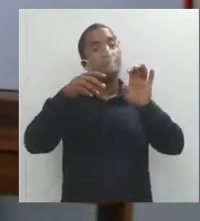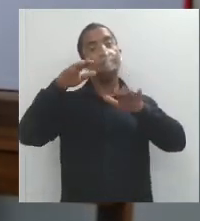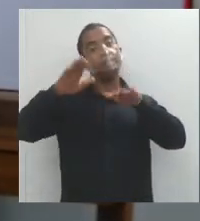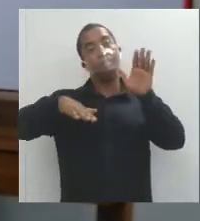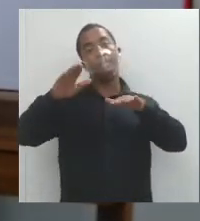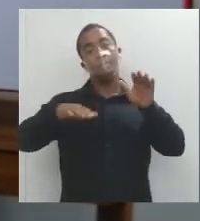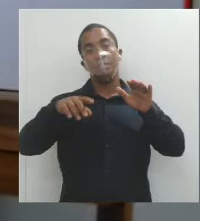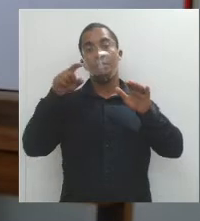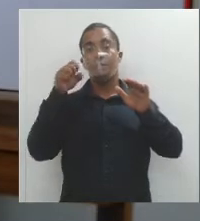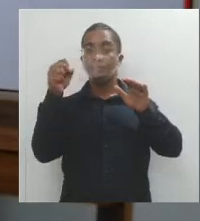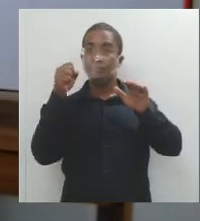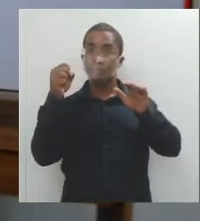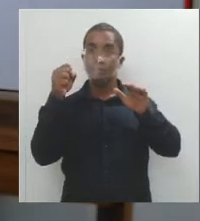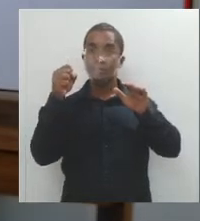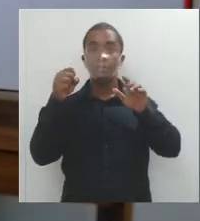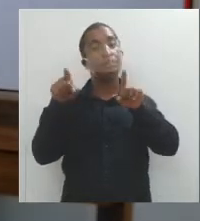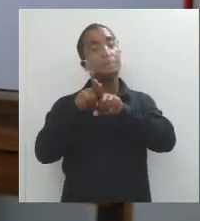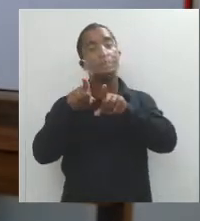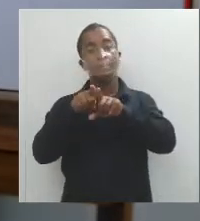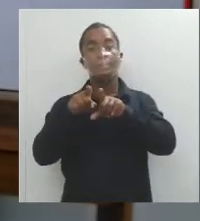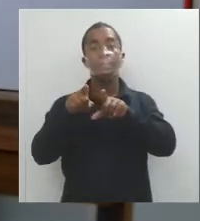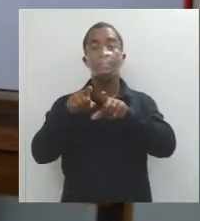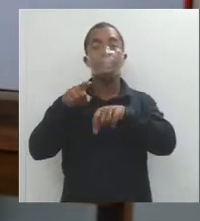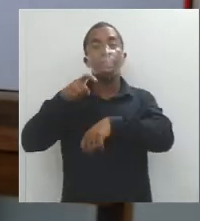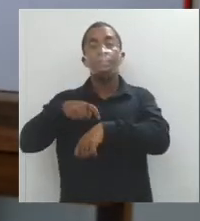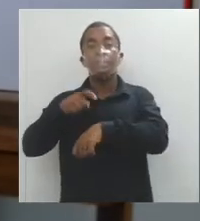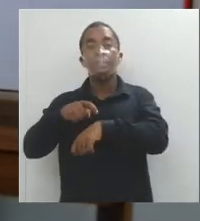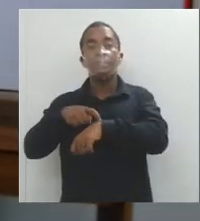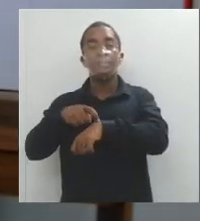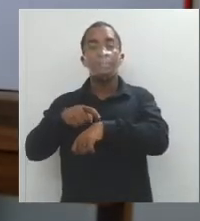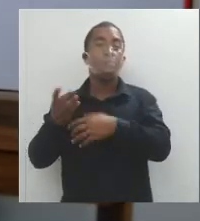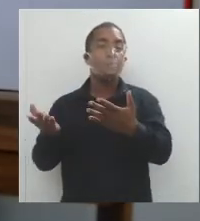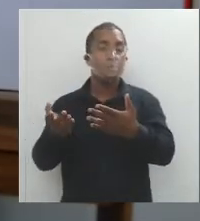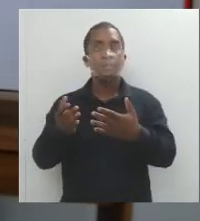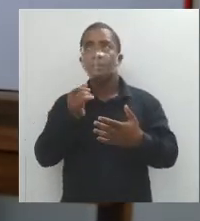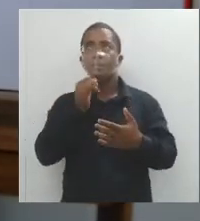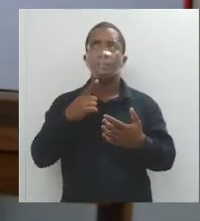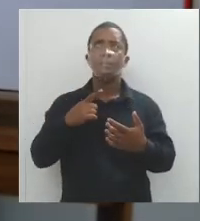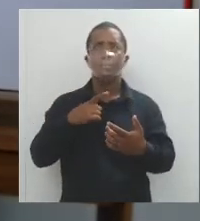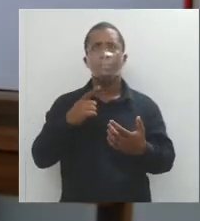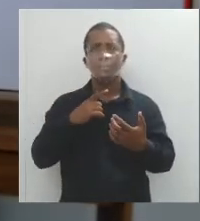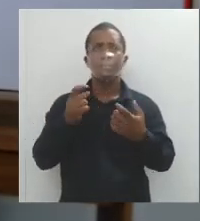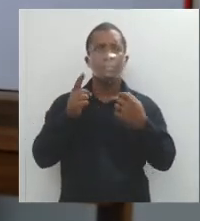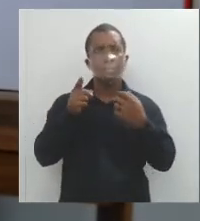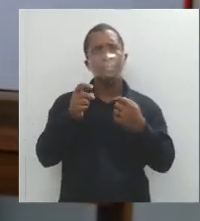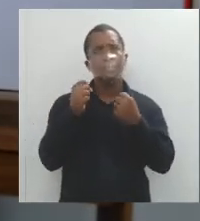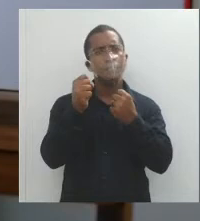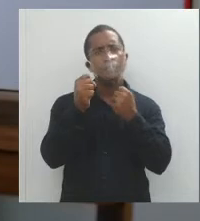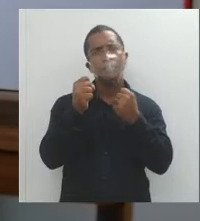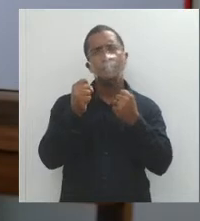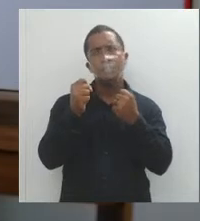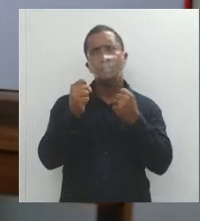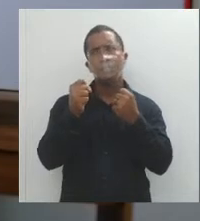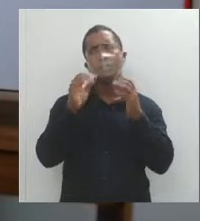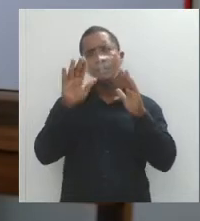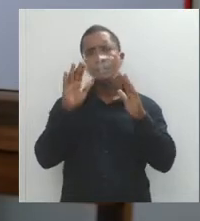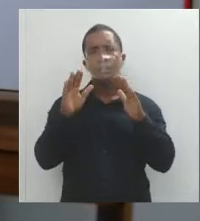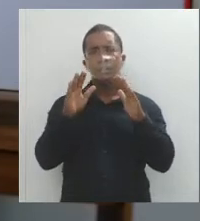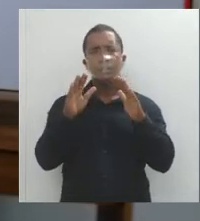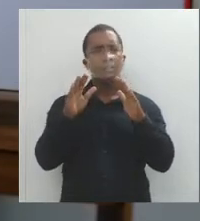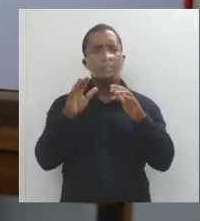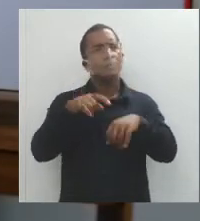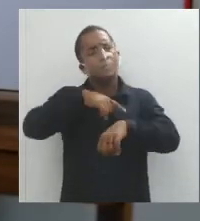potência. E depende do tempo que você vai ligar o aparelho. Então, Ademir, eu tenho um aparelho muito potente, mas eu uso pouco tempo. Ele vai gastar pouca